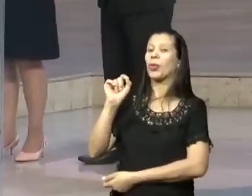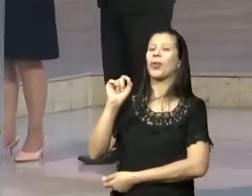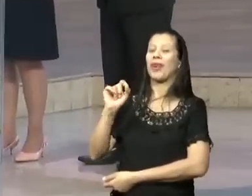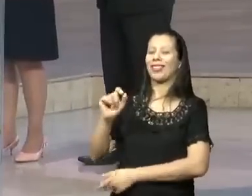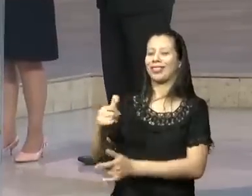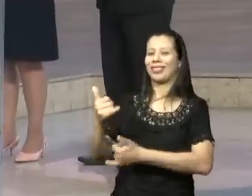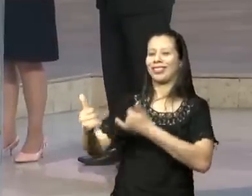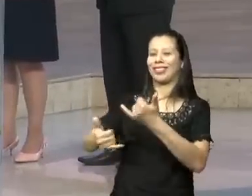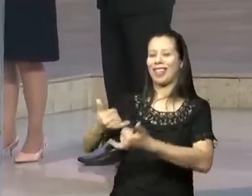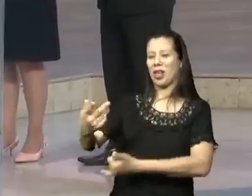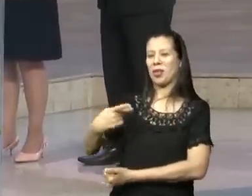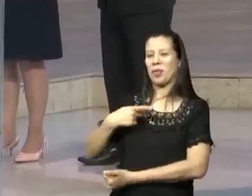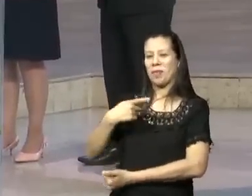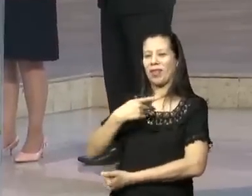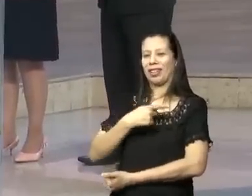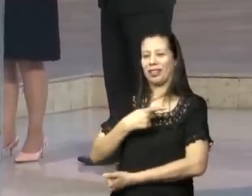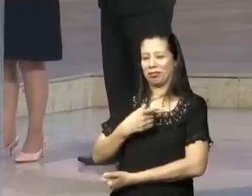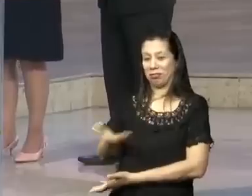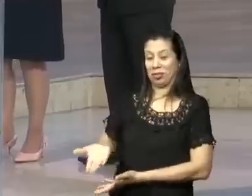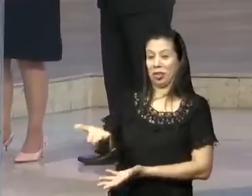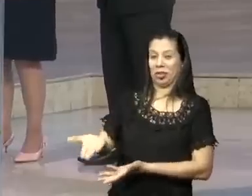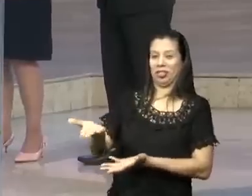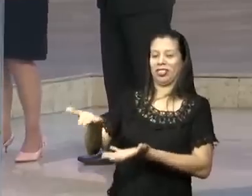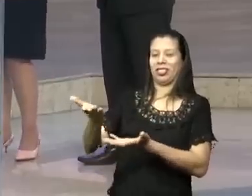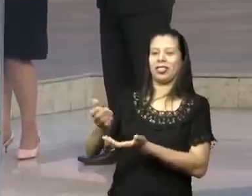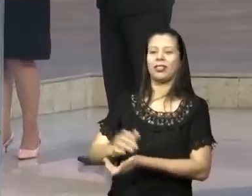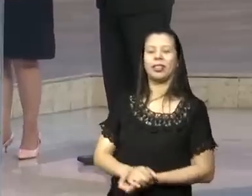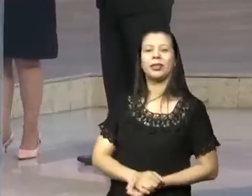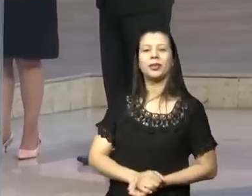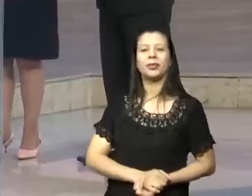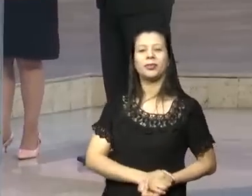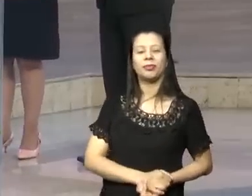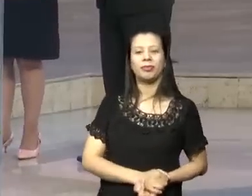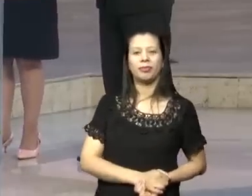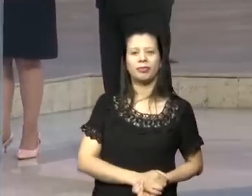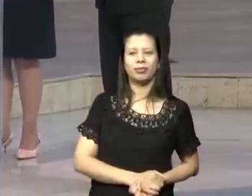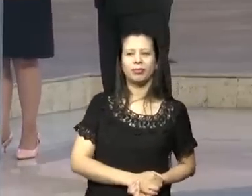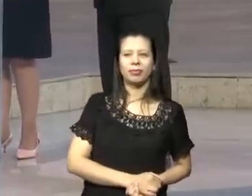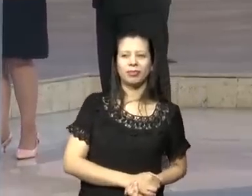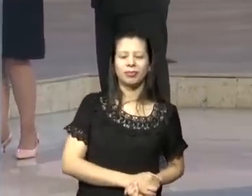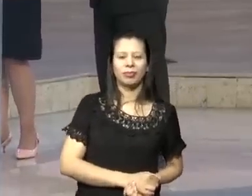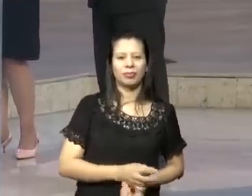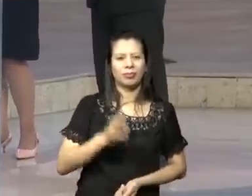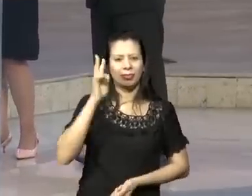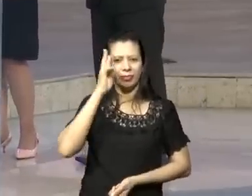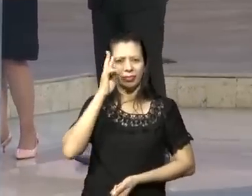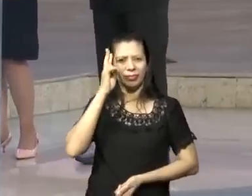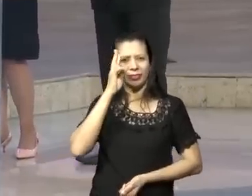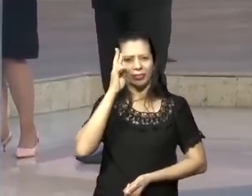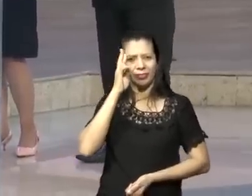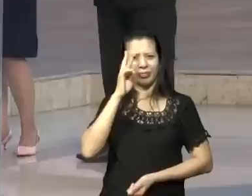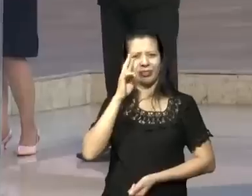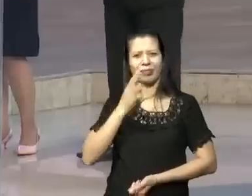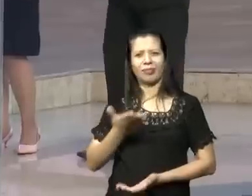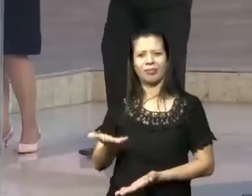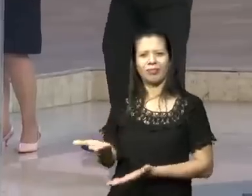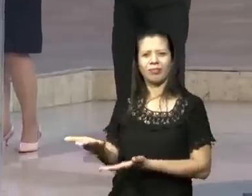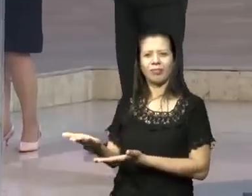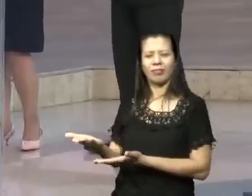ela tava precisando de comida estava ali na tua loja desesperada a igreja deu comida para ela